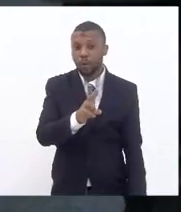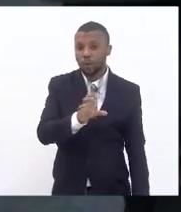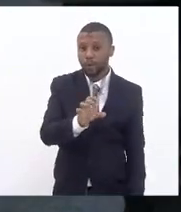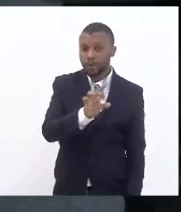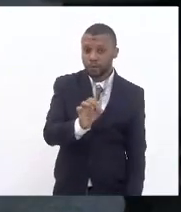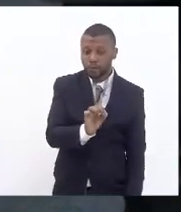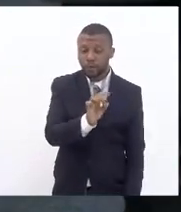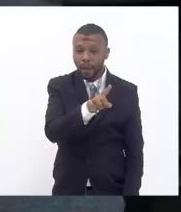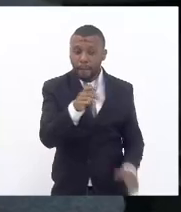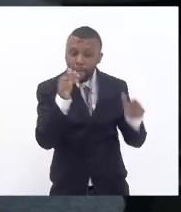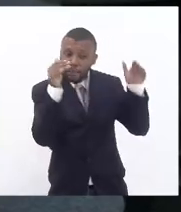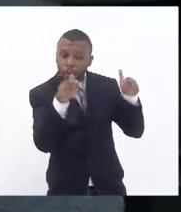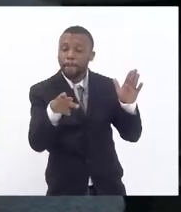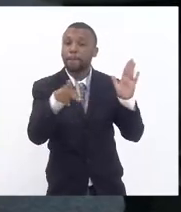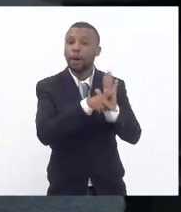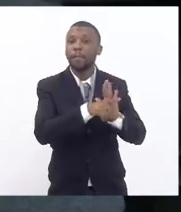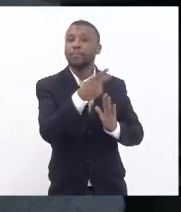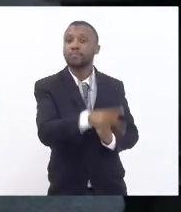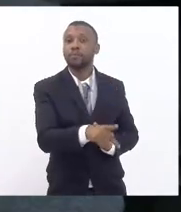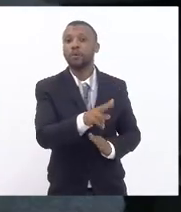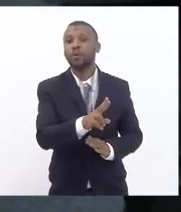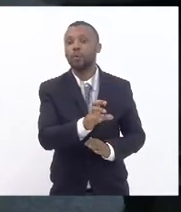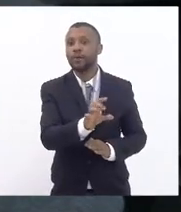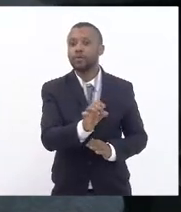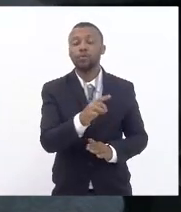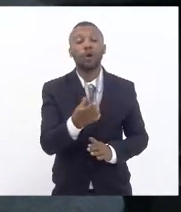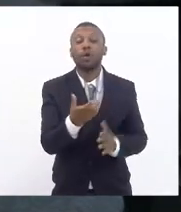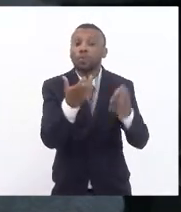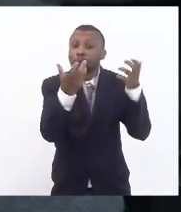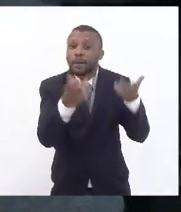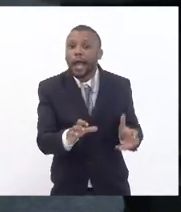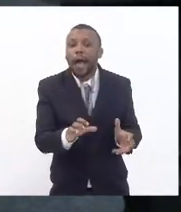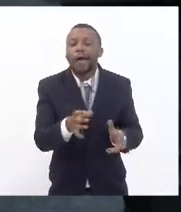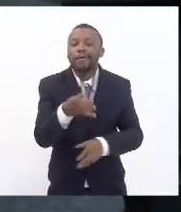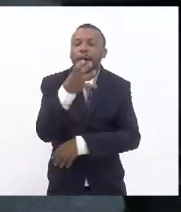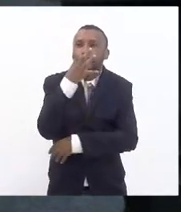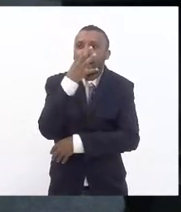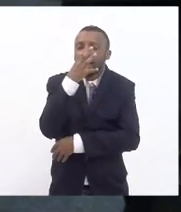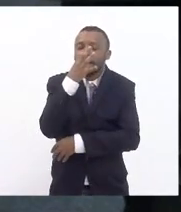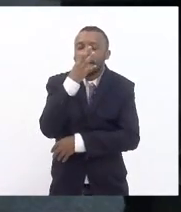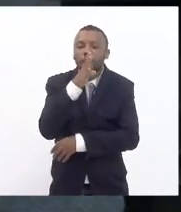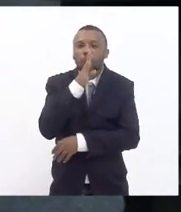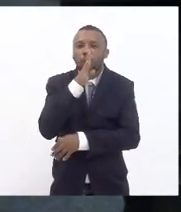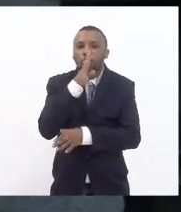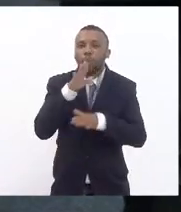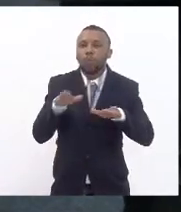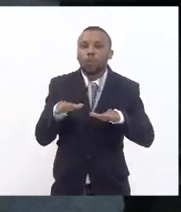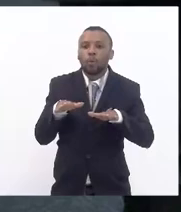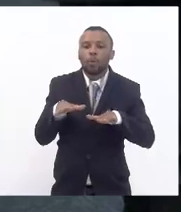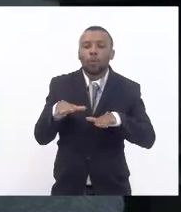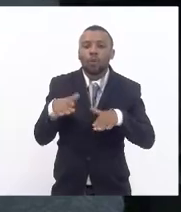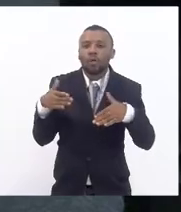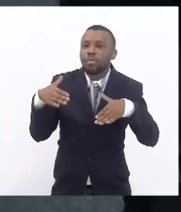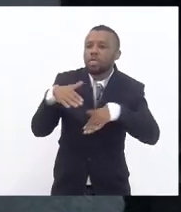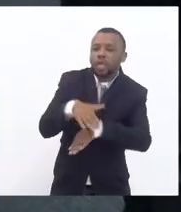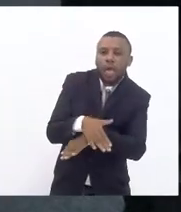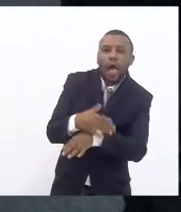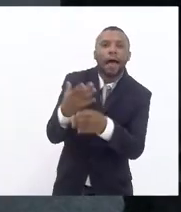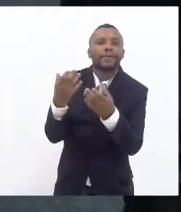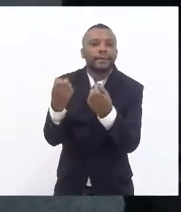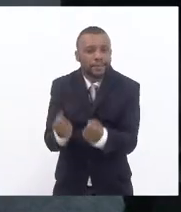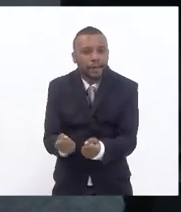da Zona Oeste. Nós não vamos assistir em pé, sem fazer nada, tá certo? De aceitar